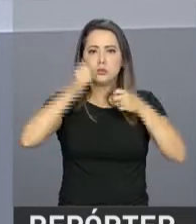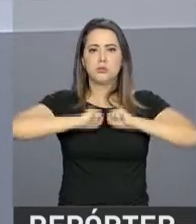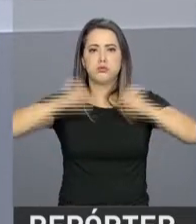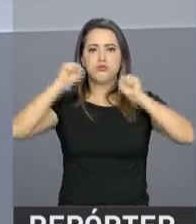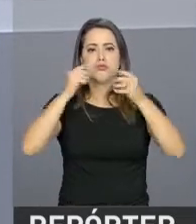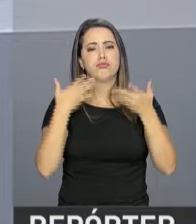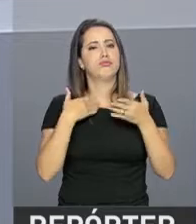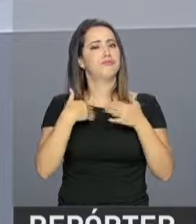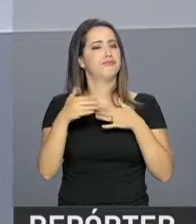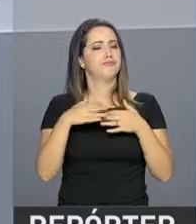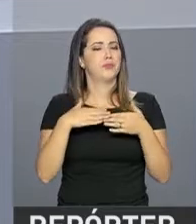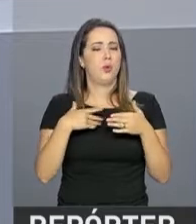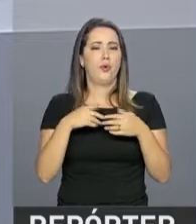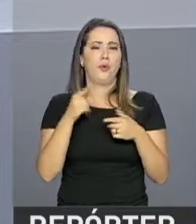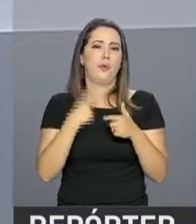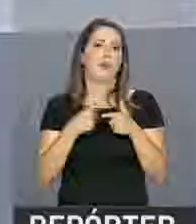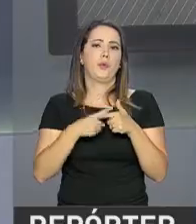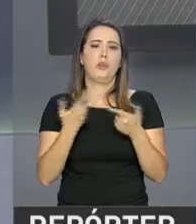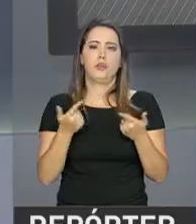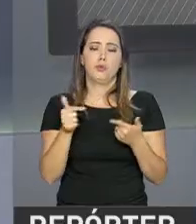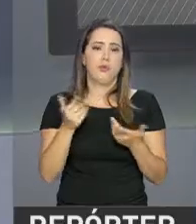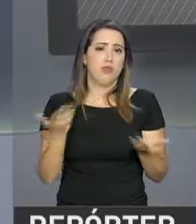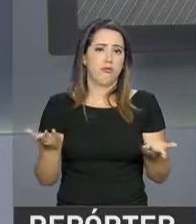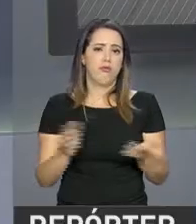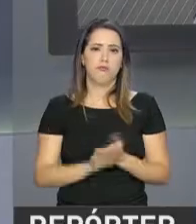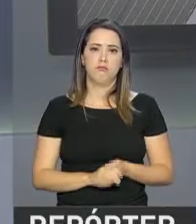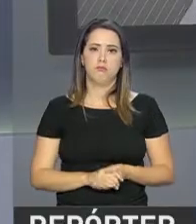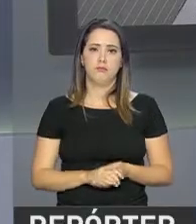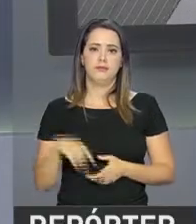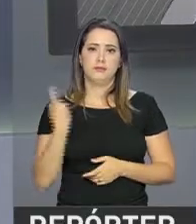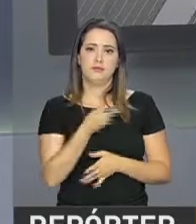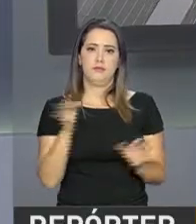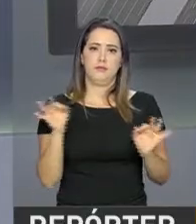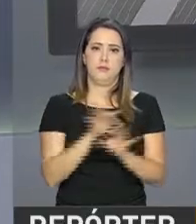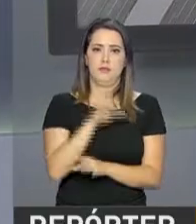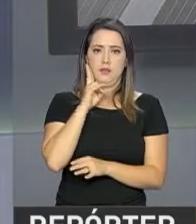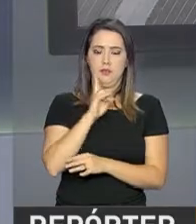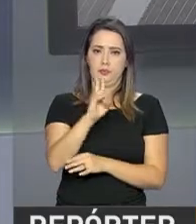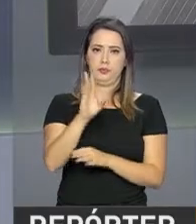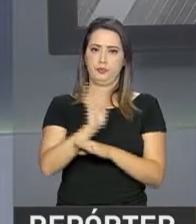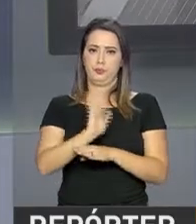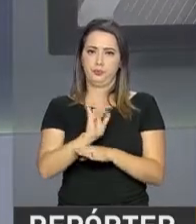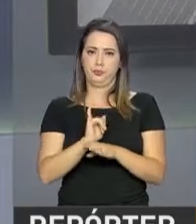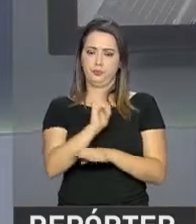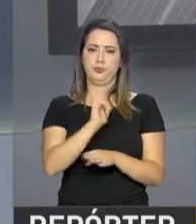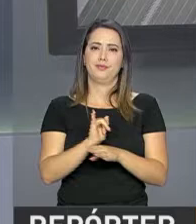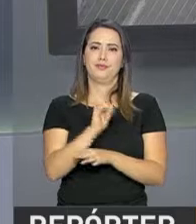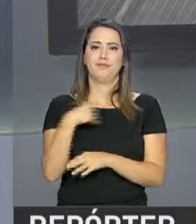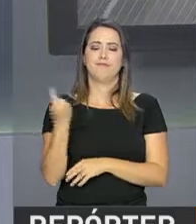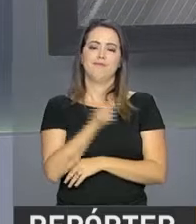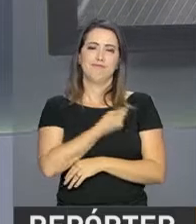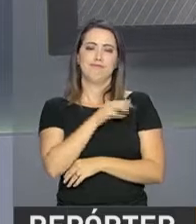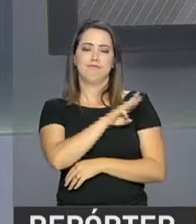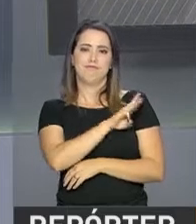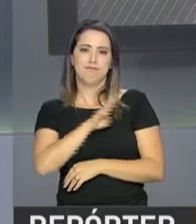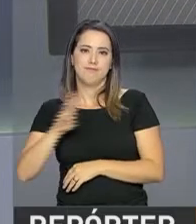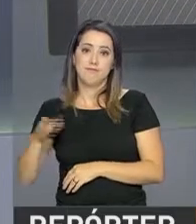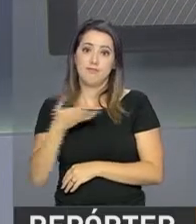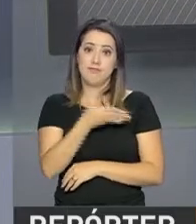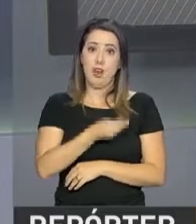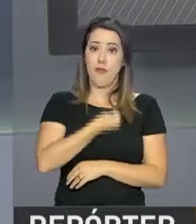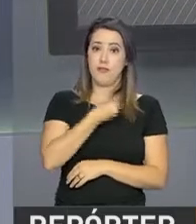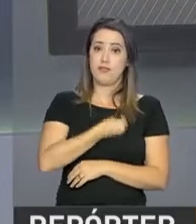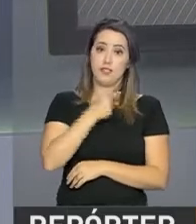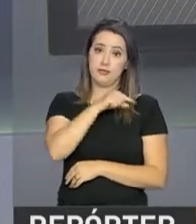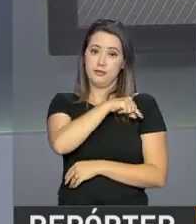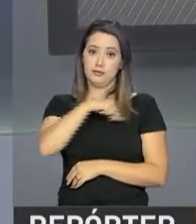que seja a sua motivação. E a gente fica por aqui. Mas você pode rever as reportagens no YouTube e a nossa programação ao vivo